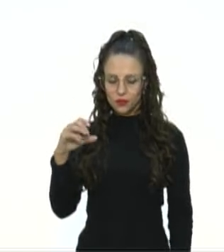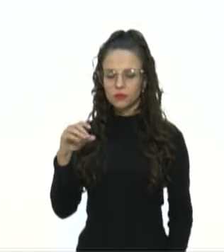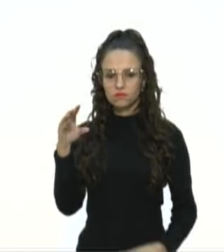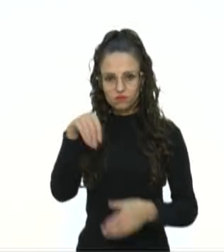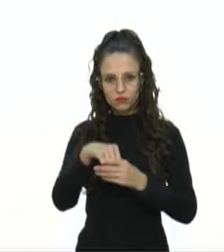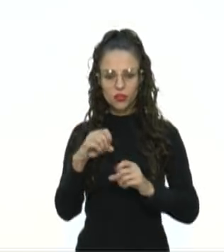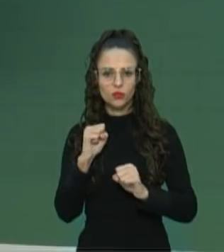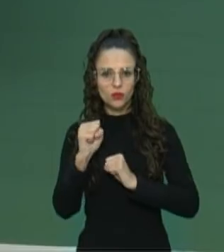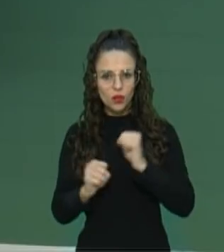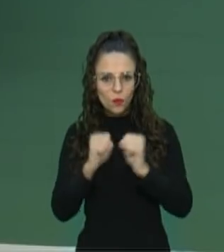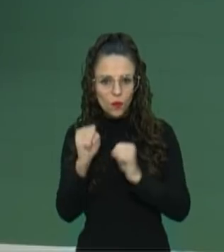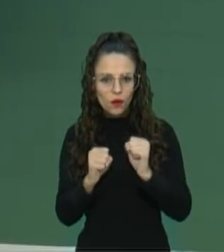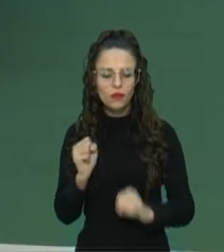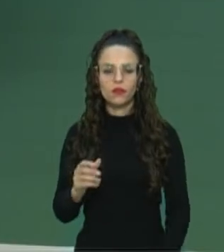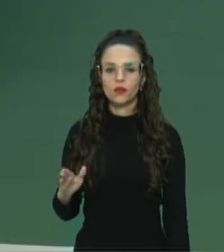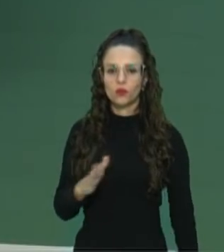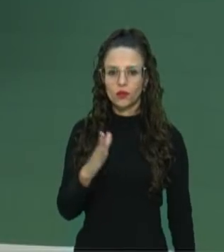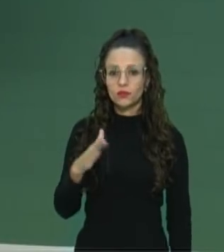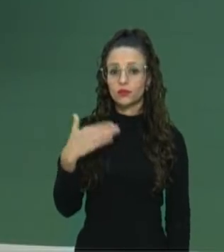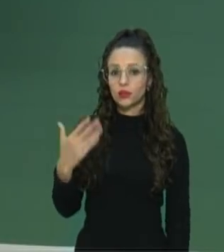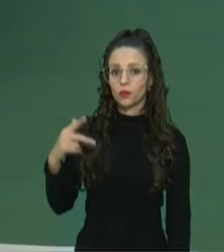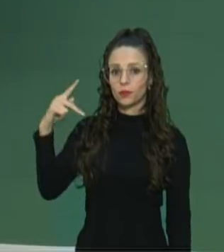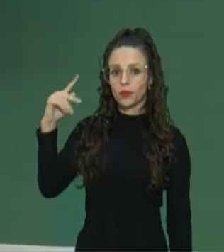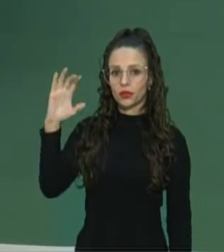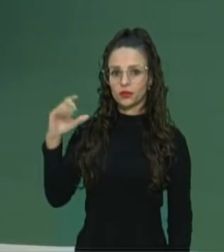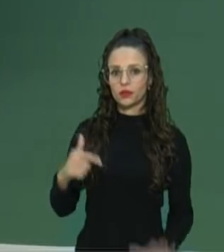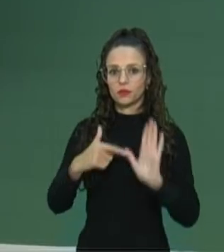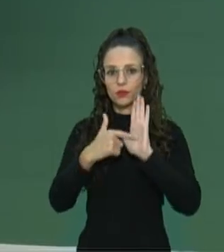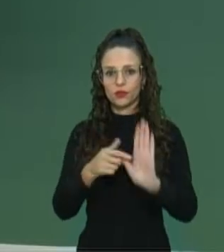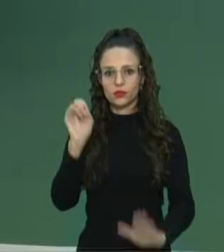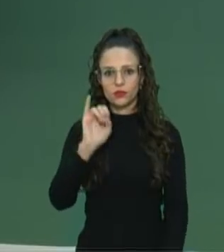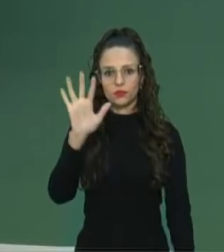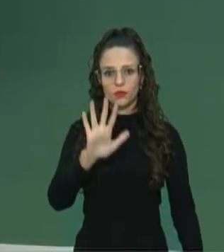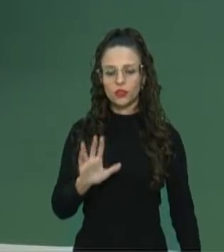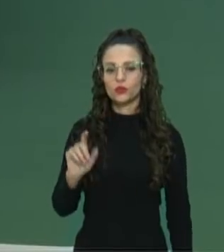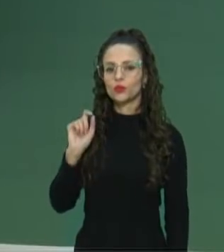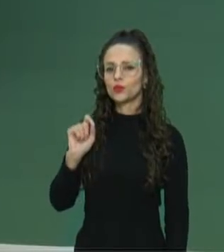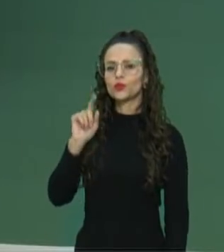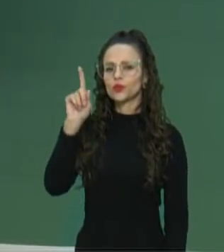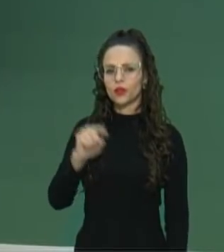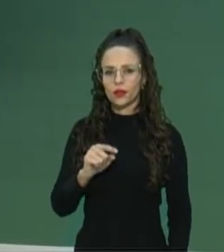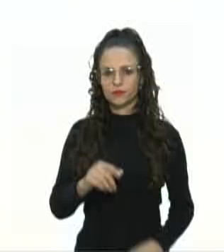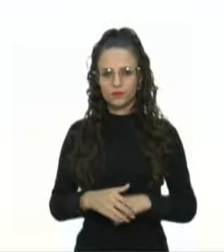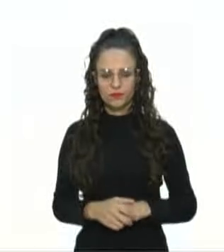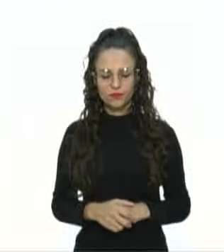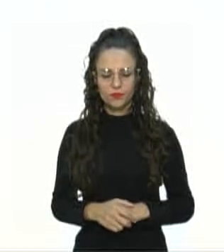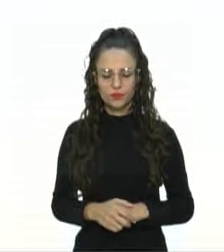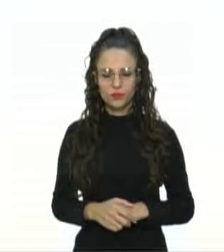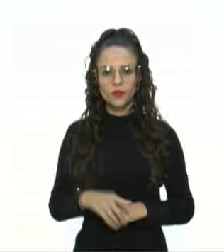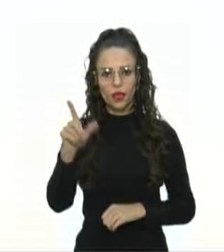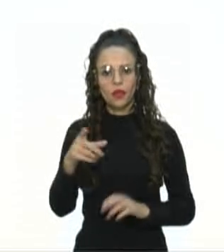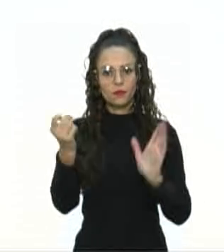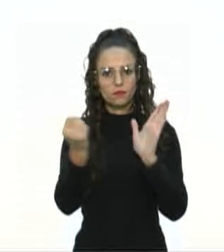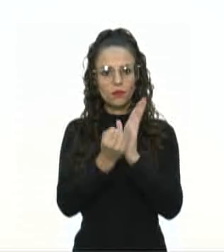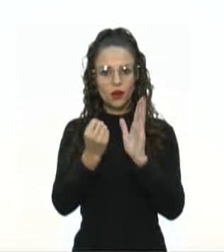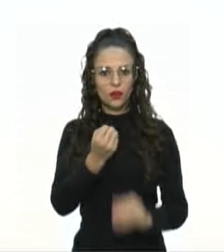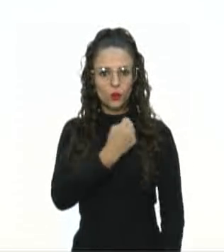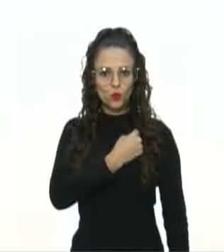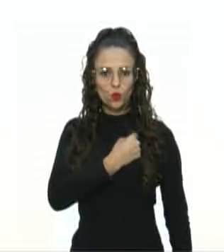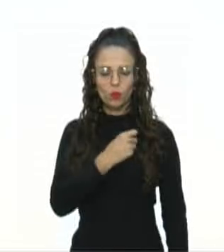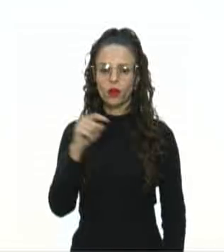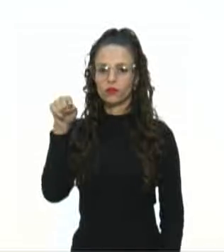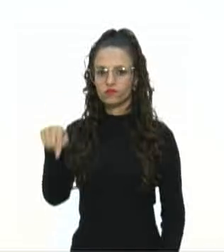de controle são representados por esta imagem que está aqui para vocês, né? Então, o que que são eles? Então, eles são marcações